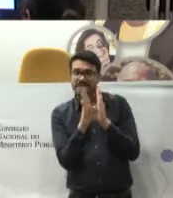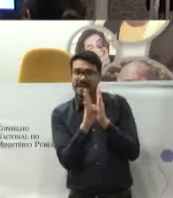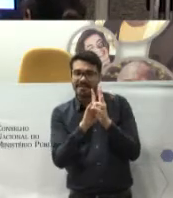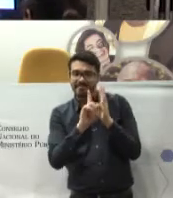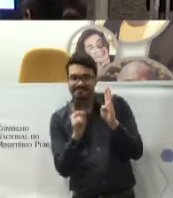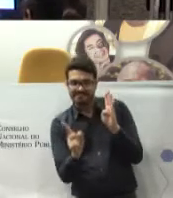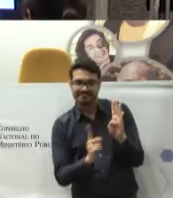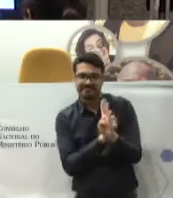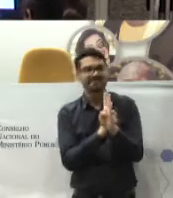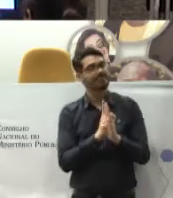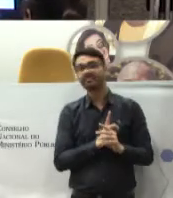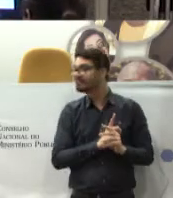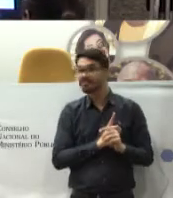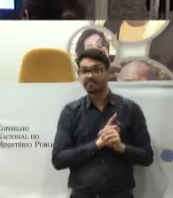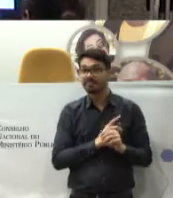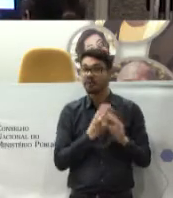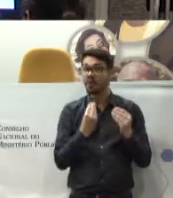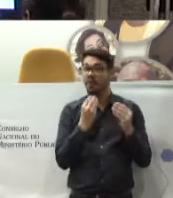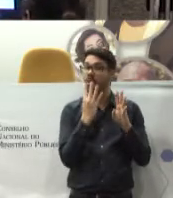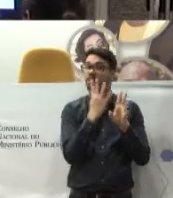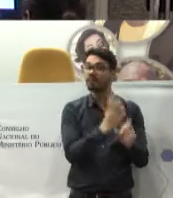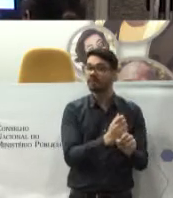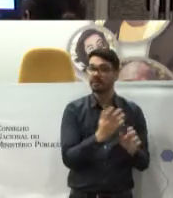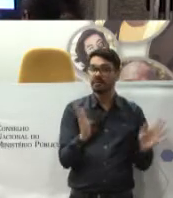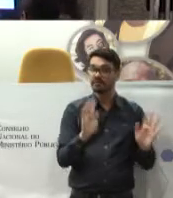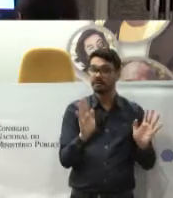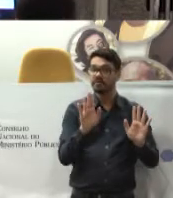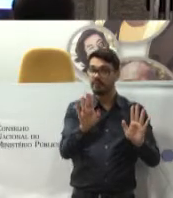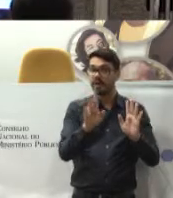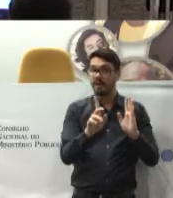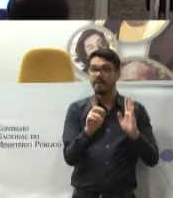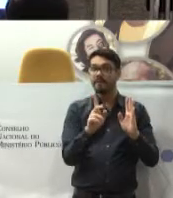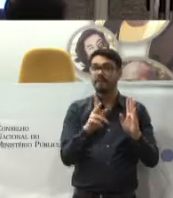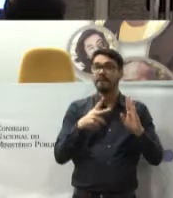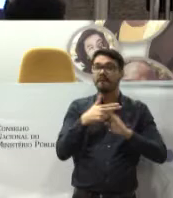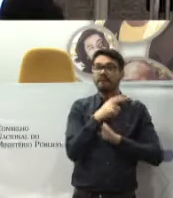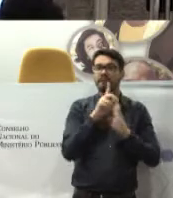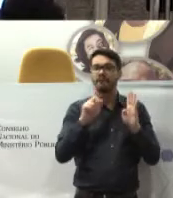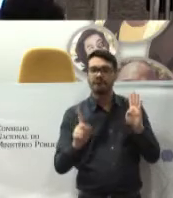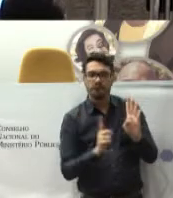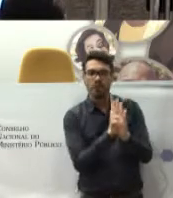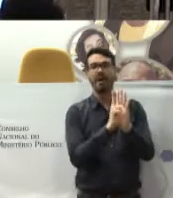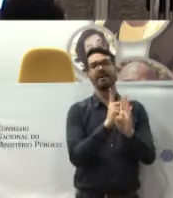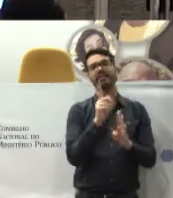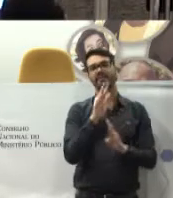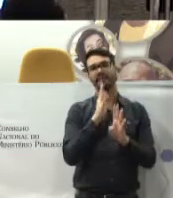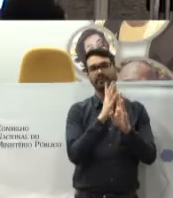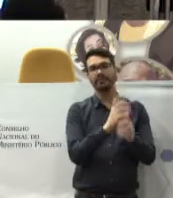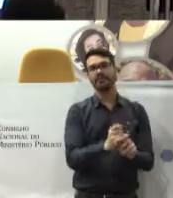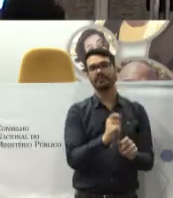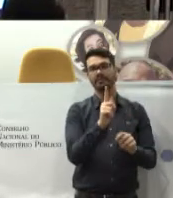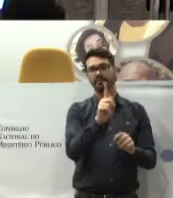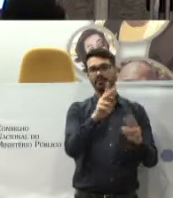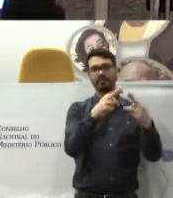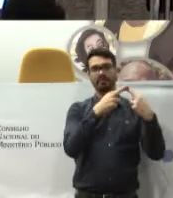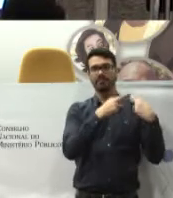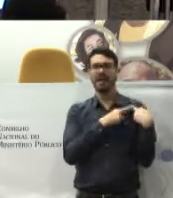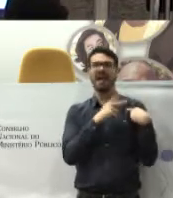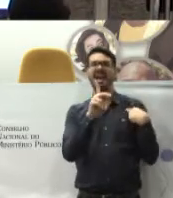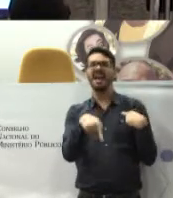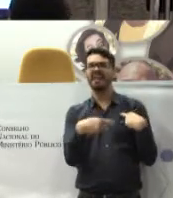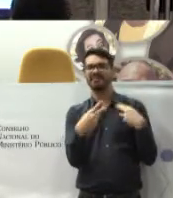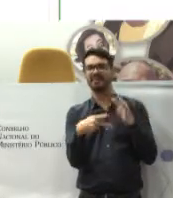falo, dá uma olhada como é que está a fila e como é que está isso. Mas... não sou a furar fila de modo nenhum. É aquela cena do jeitinho